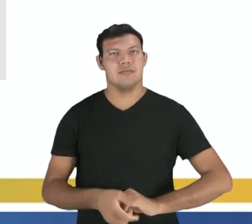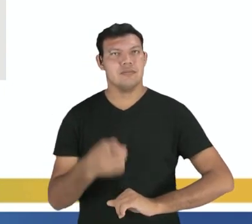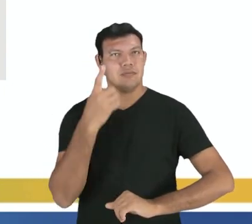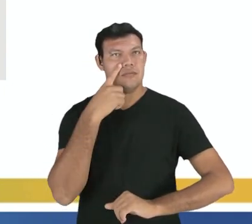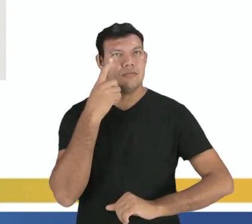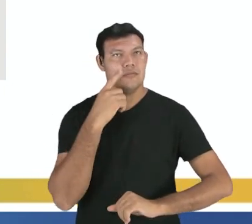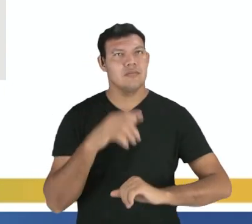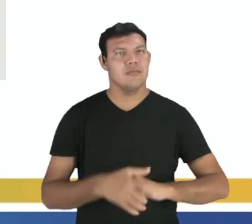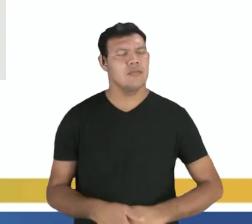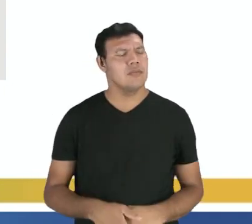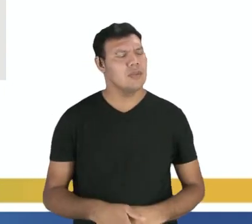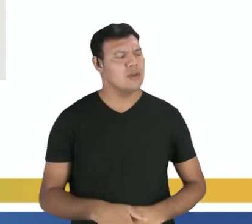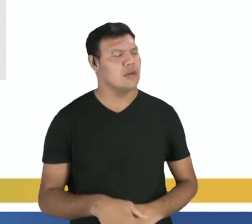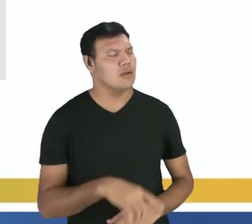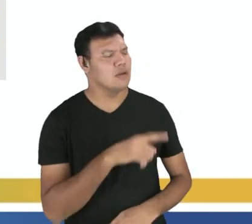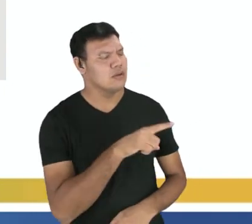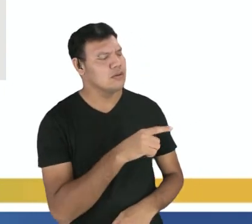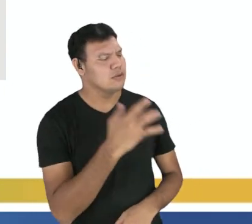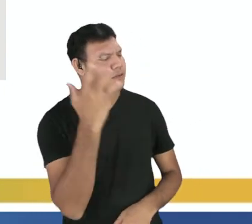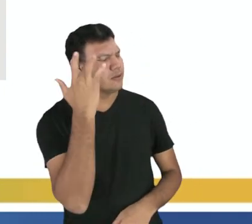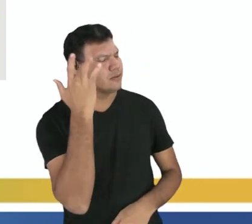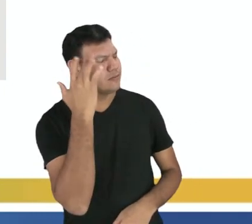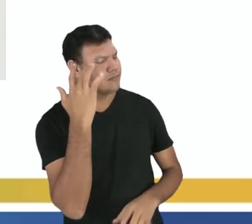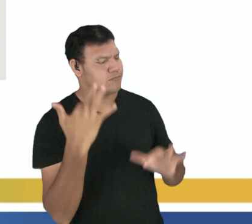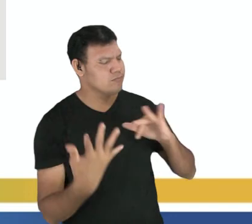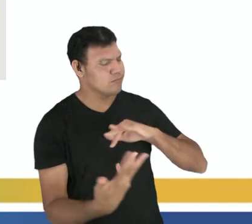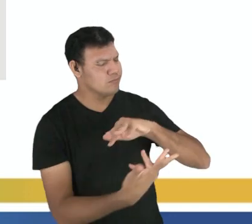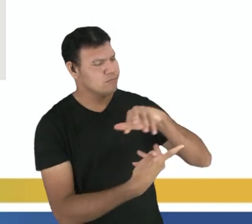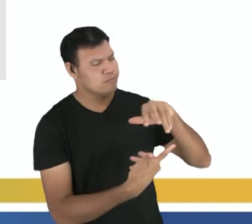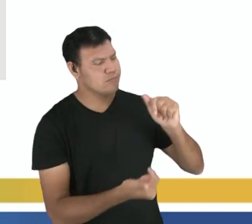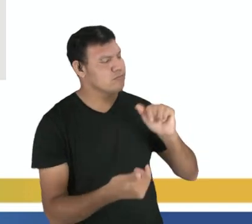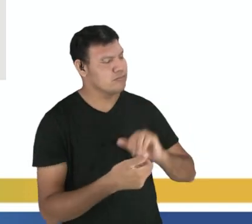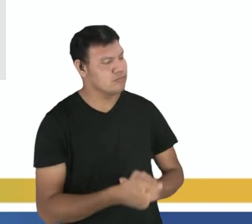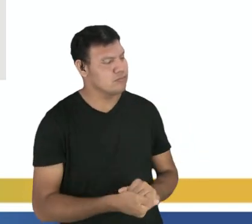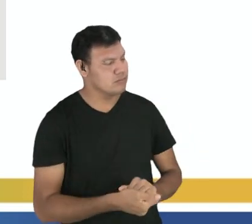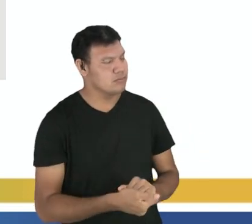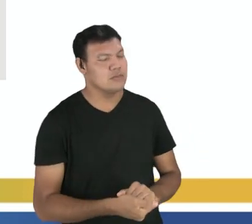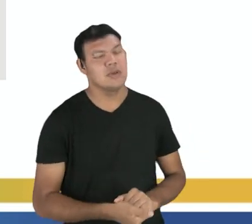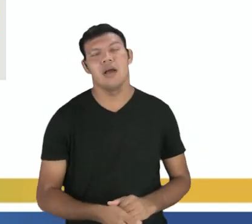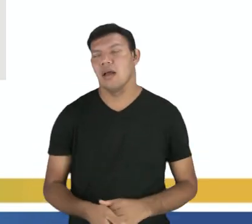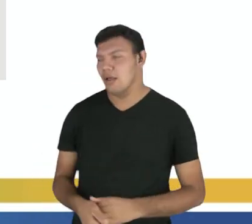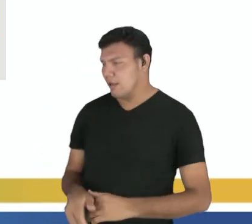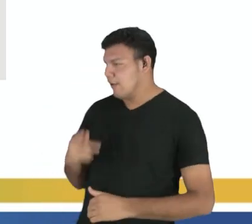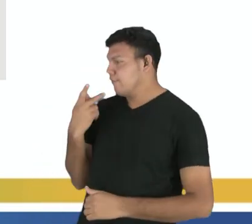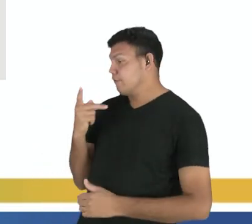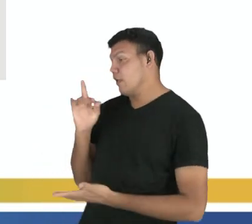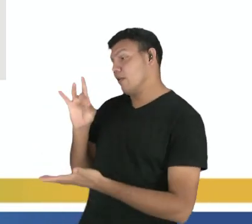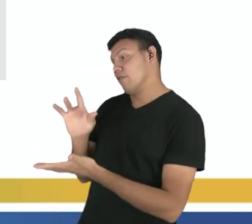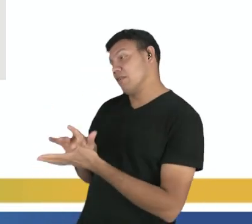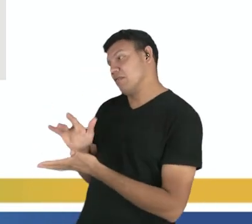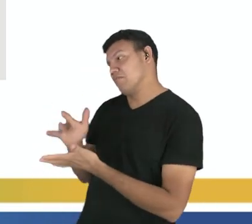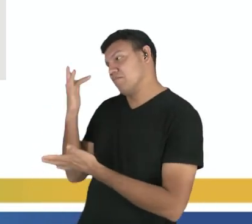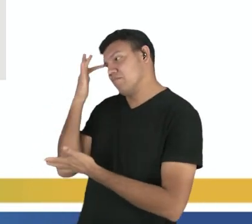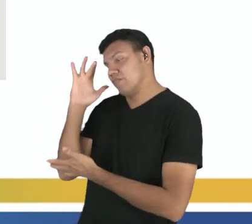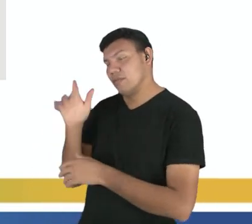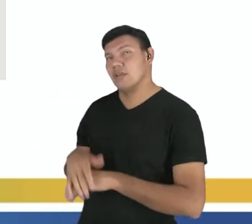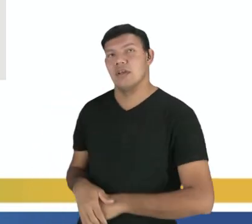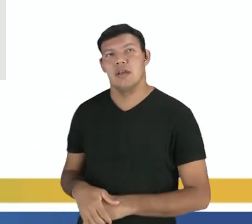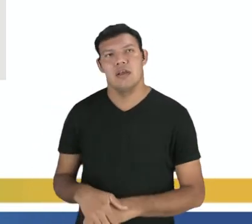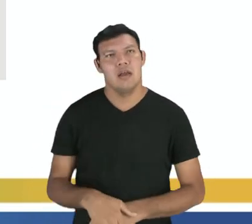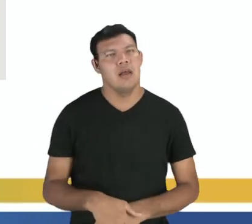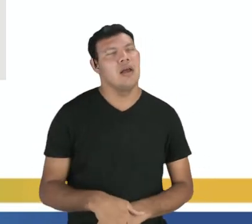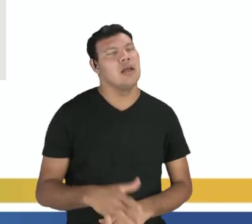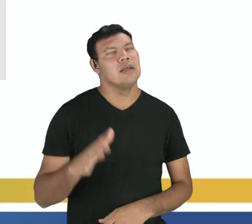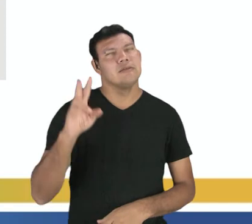que você acha que estamos neste mundo, Suzanita? Para dizer a verdade, não sei. Só lembro que a cegônia